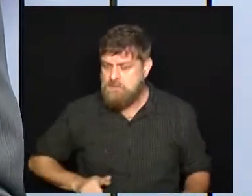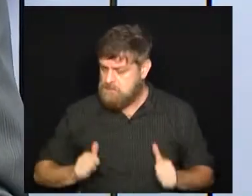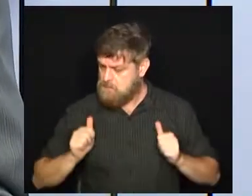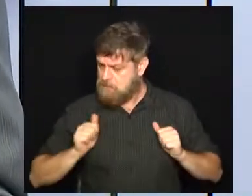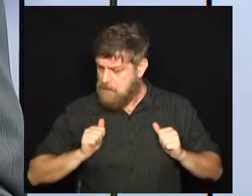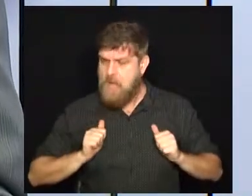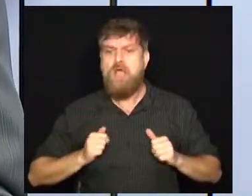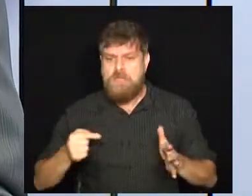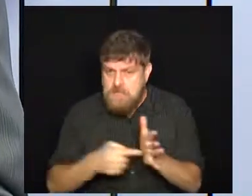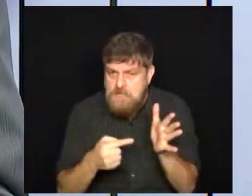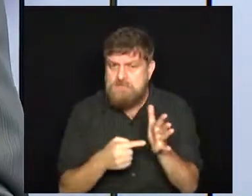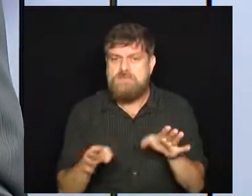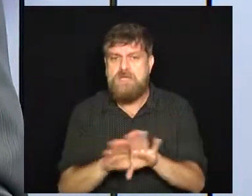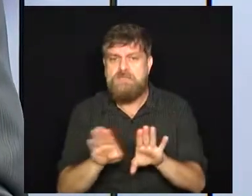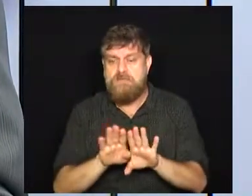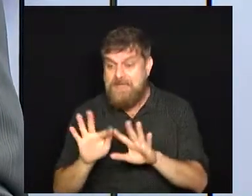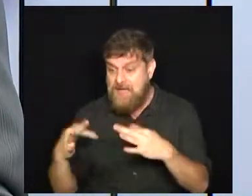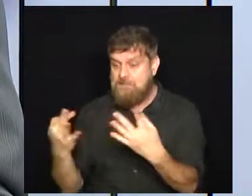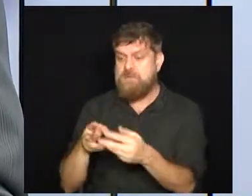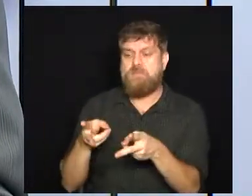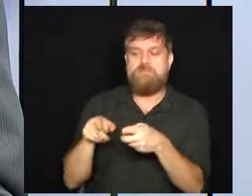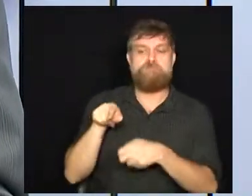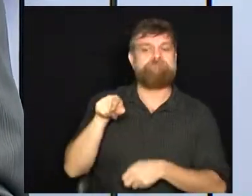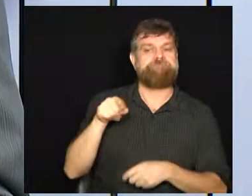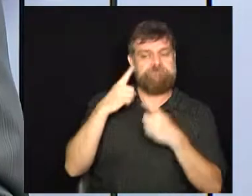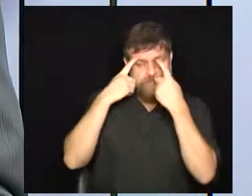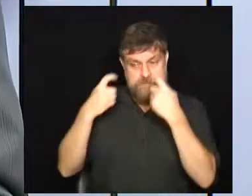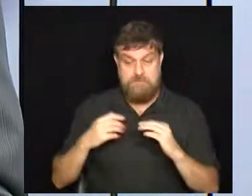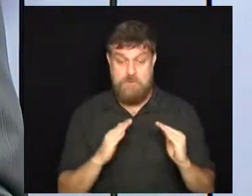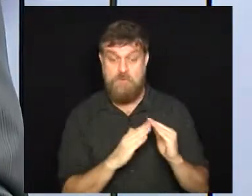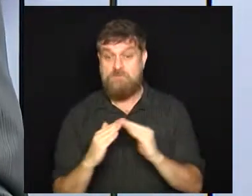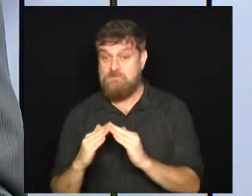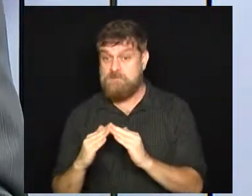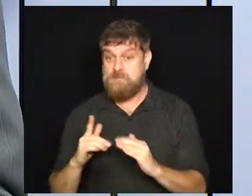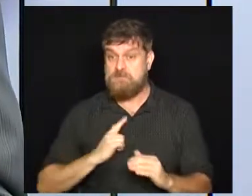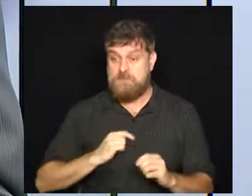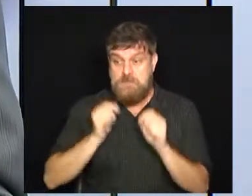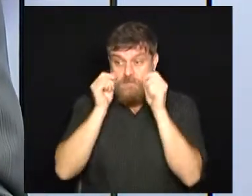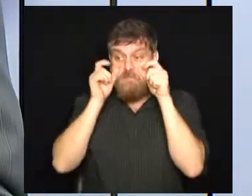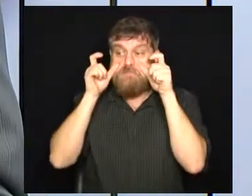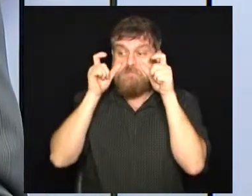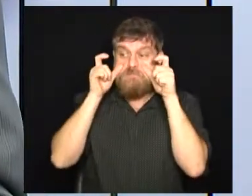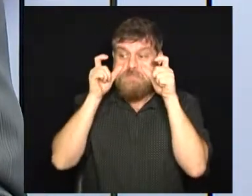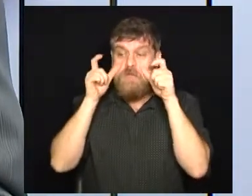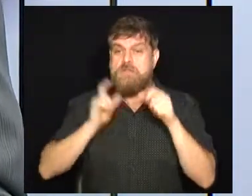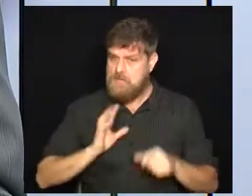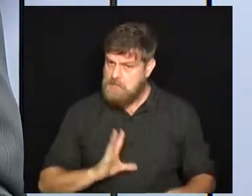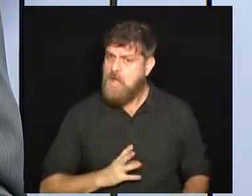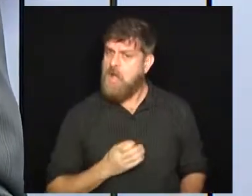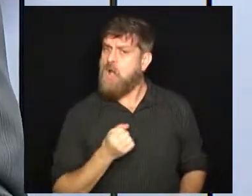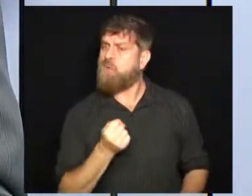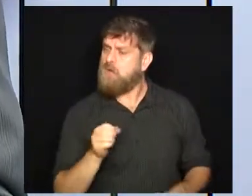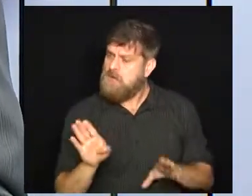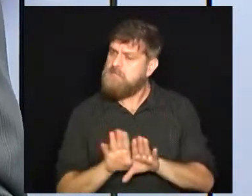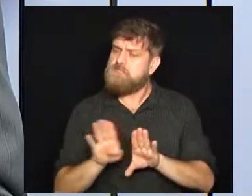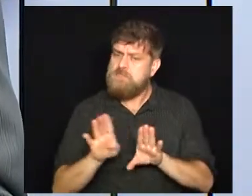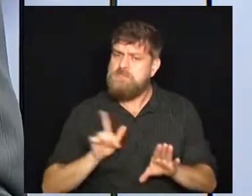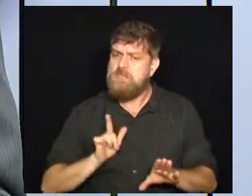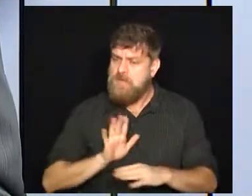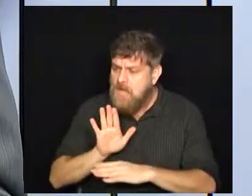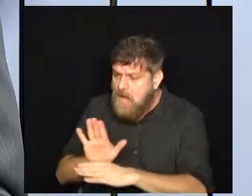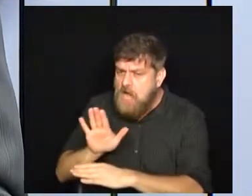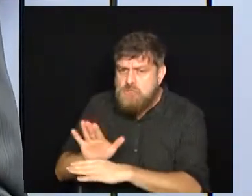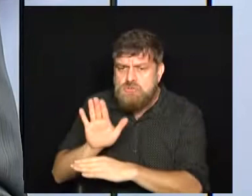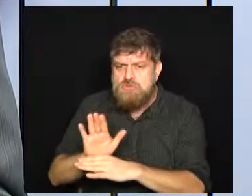violência dentro de uma família. O vizinho tem que ter atenção, ele tem que ter a coragem de também contribuir